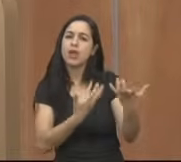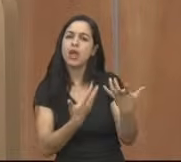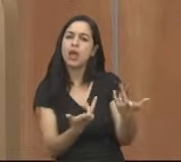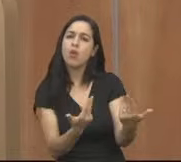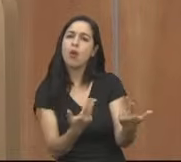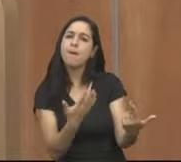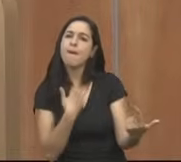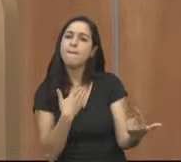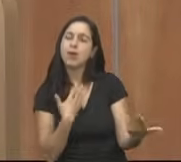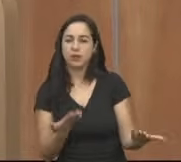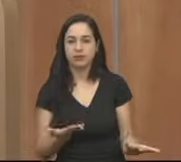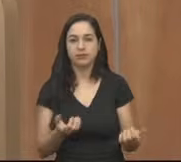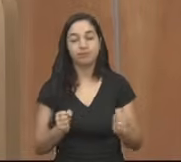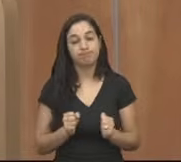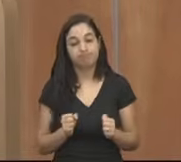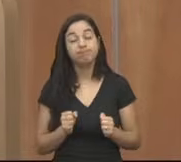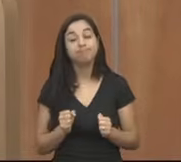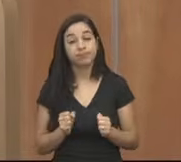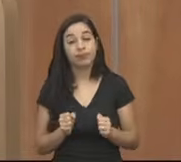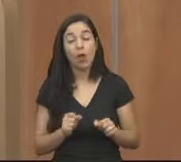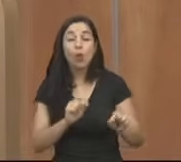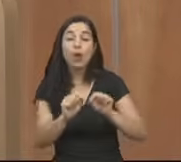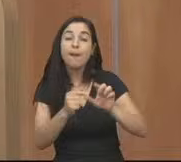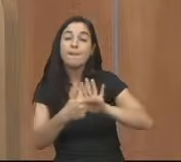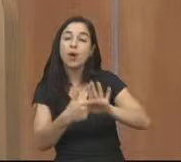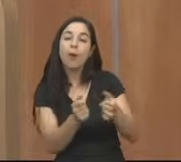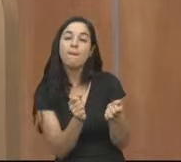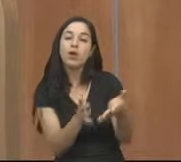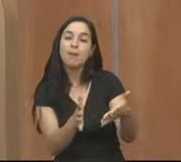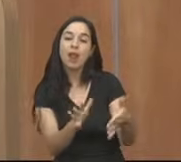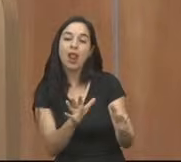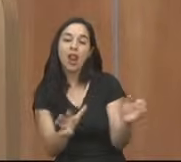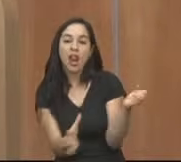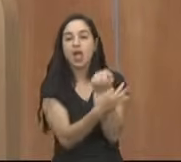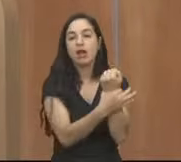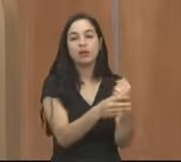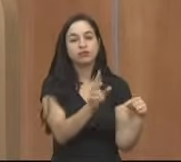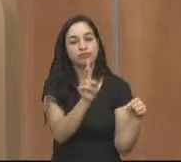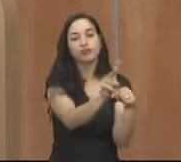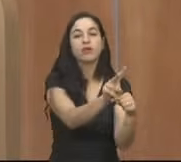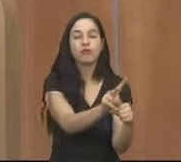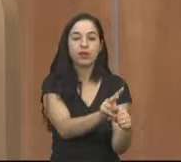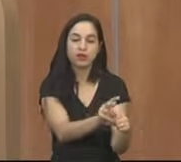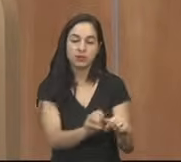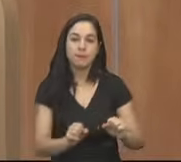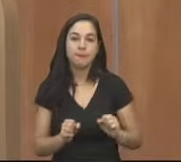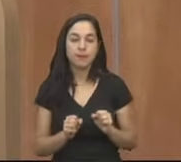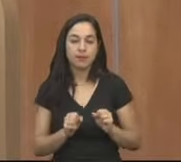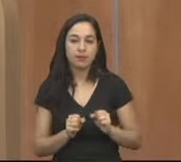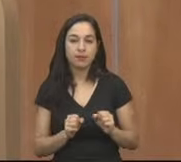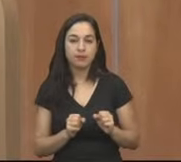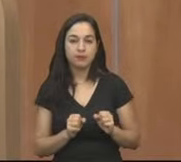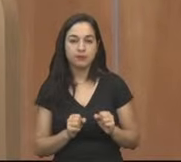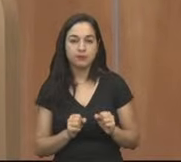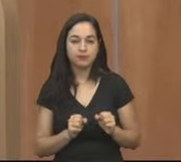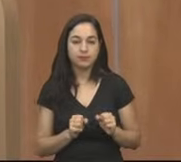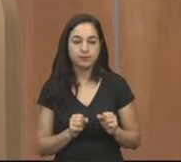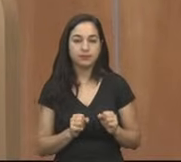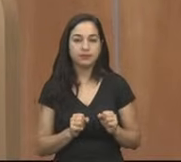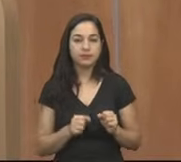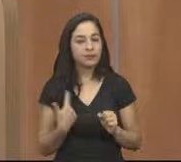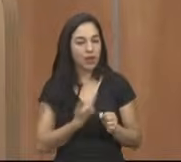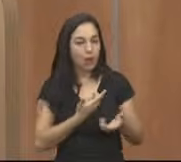fizesse por mim. Isso é a semente do comportamento defensivo, é a semente do comportamento colaborativo entre o